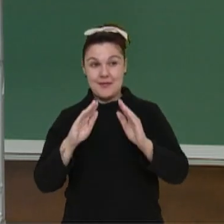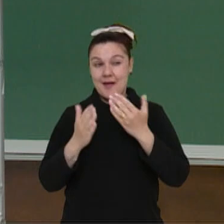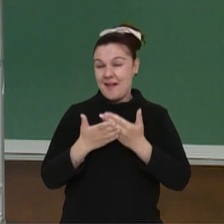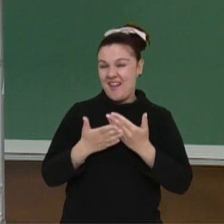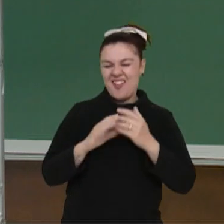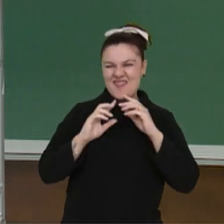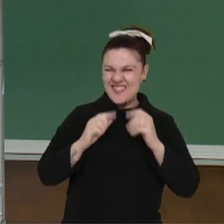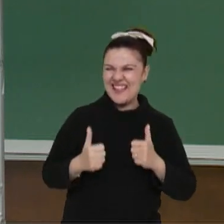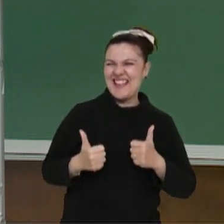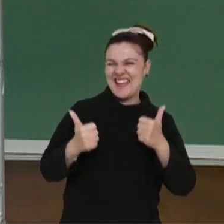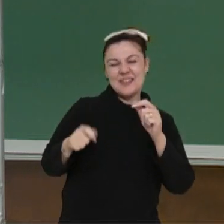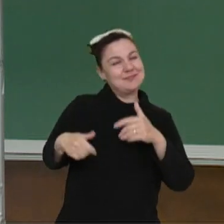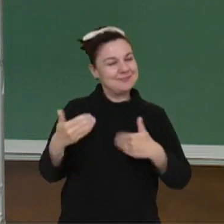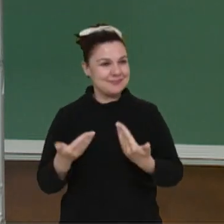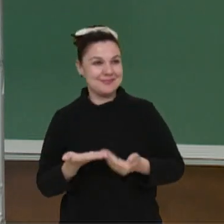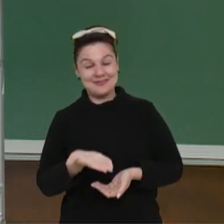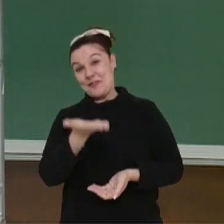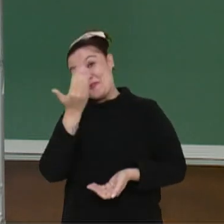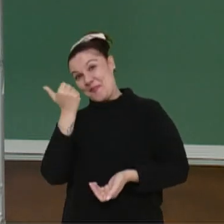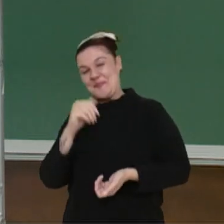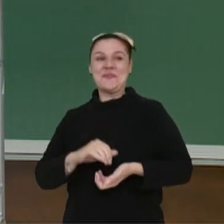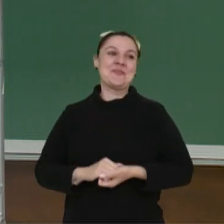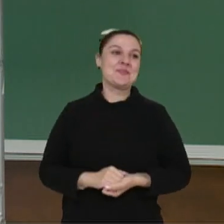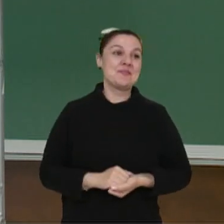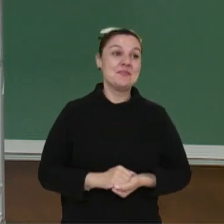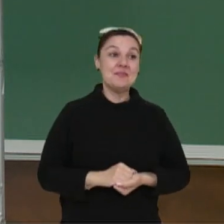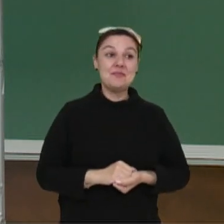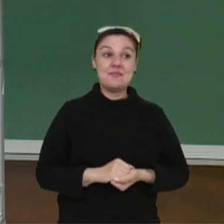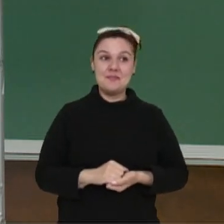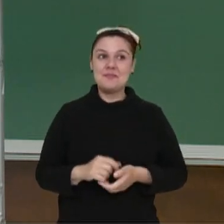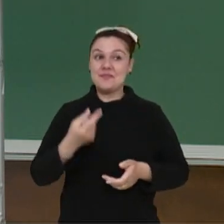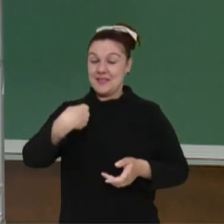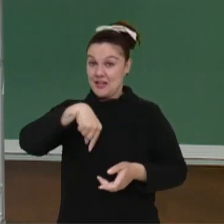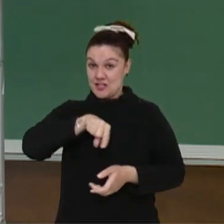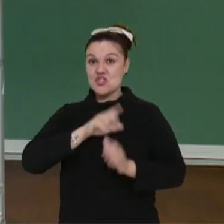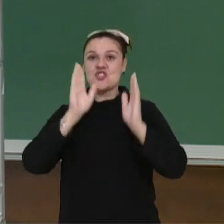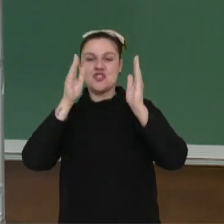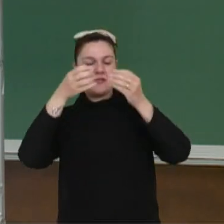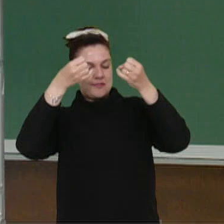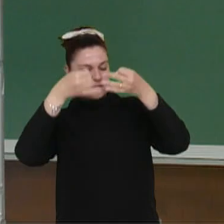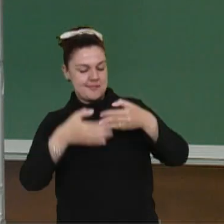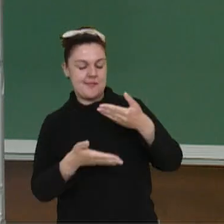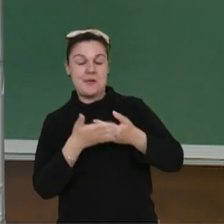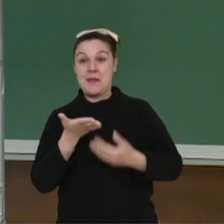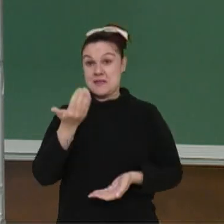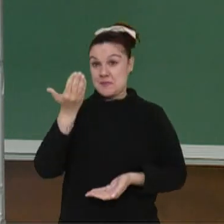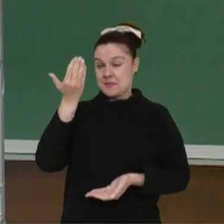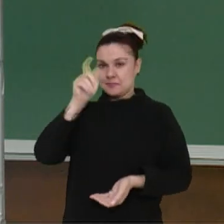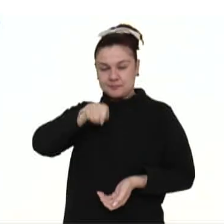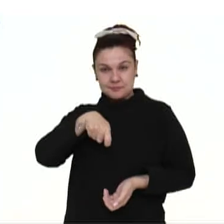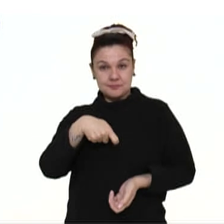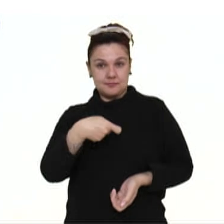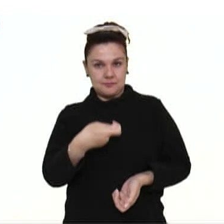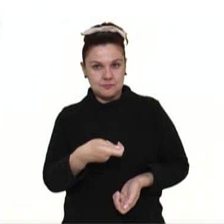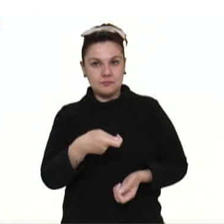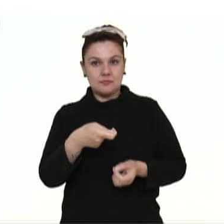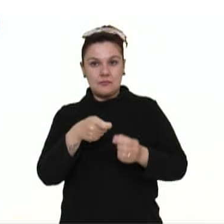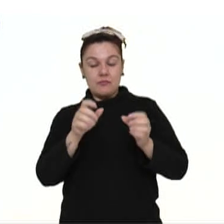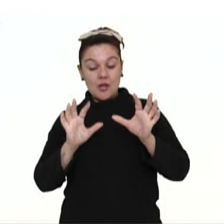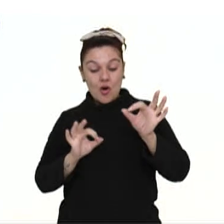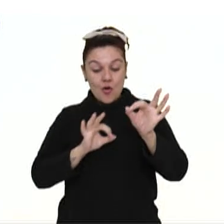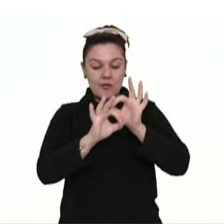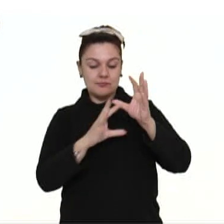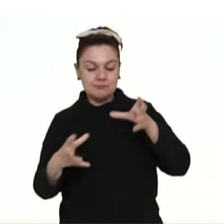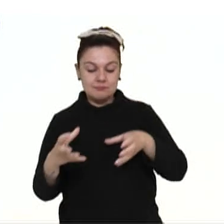muito a pena, né, e tal. Então vamos lá. A gente falou nas aulas anteriores sobre a formação social